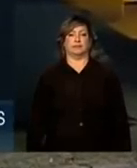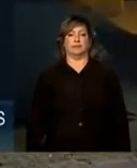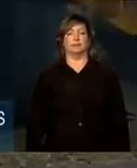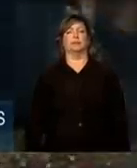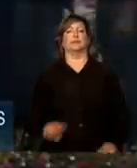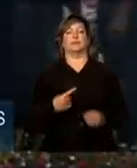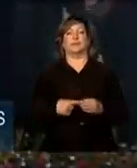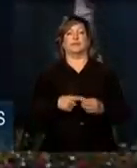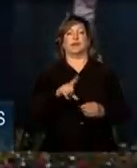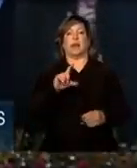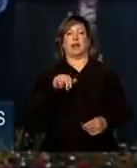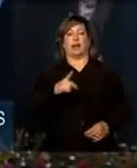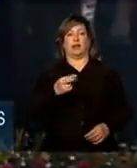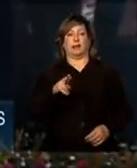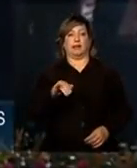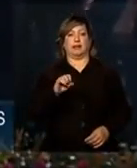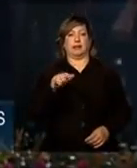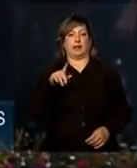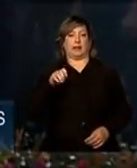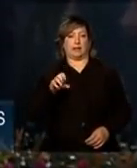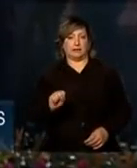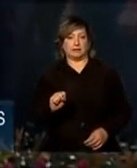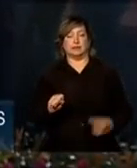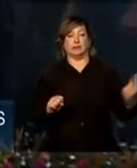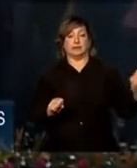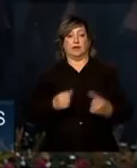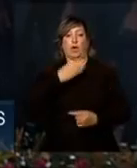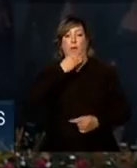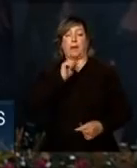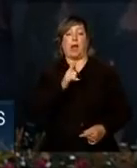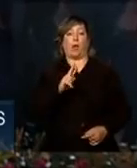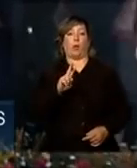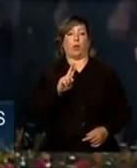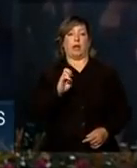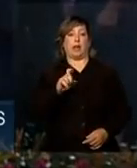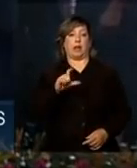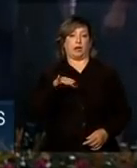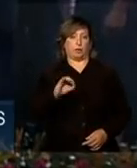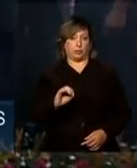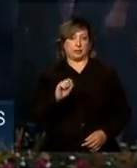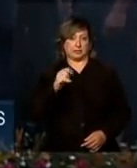Landry Salles, Aurélio Saraiva de Sá;